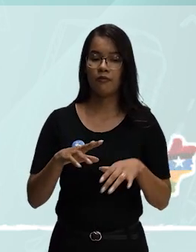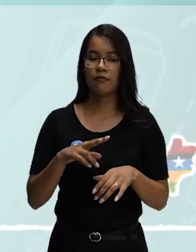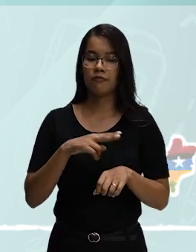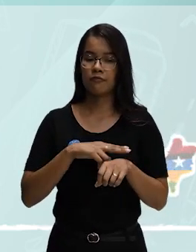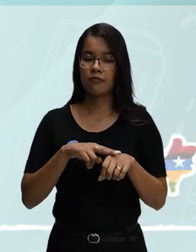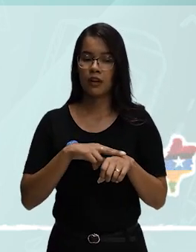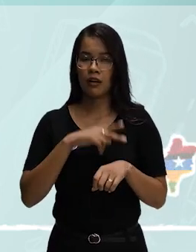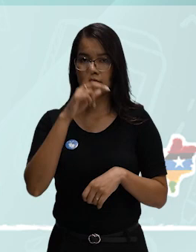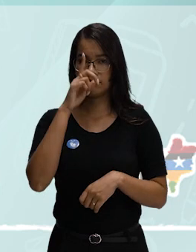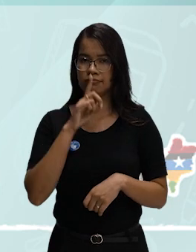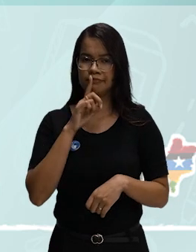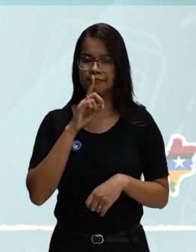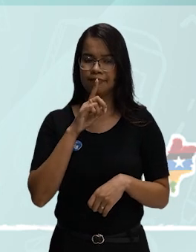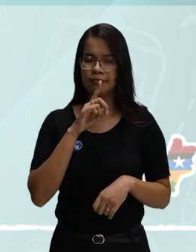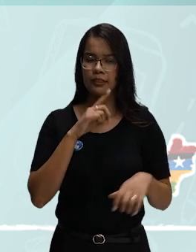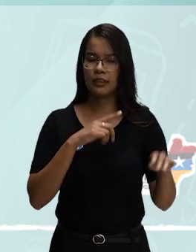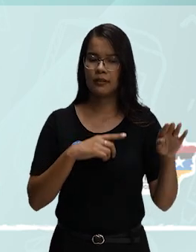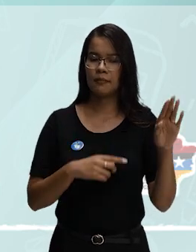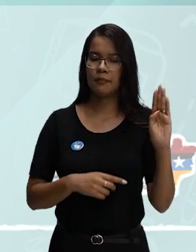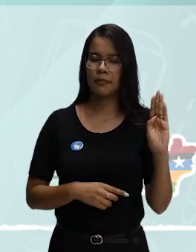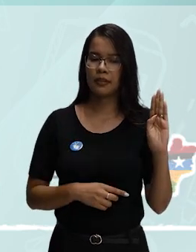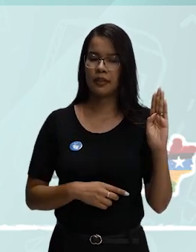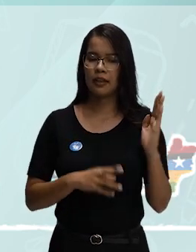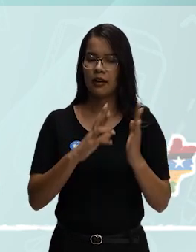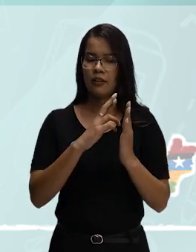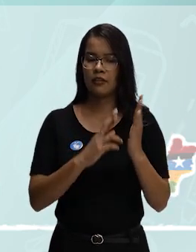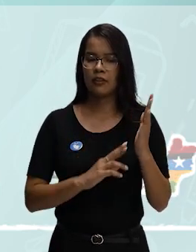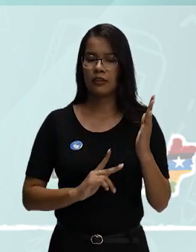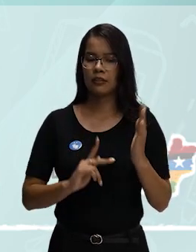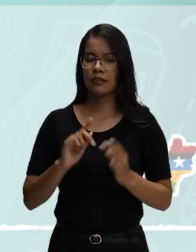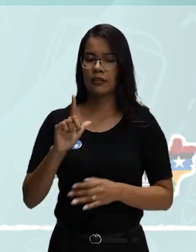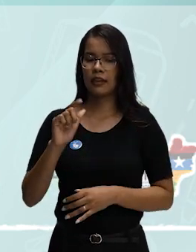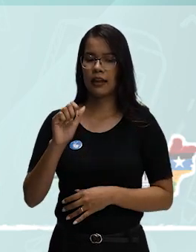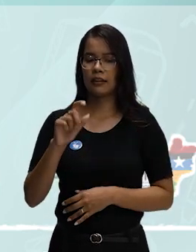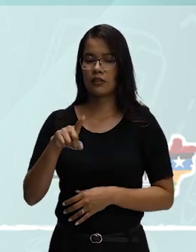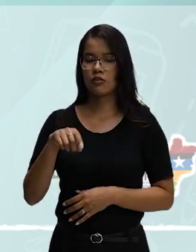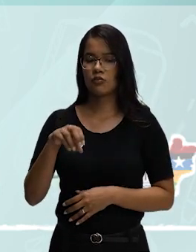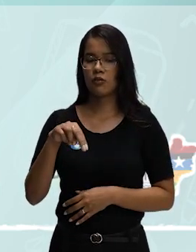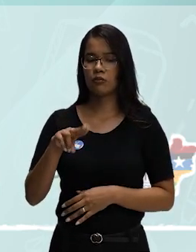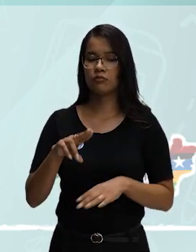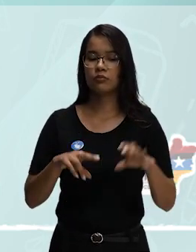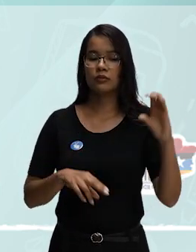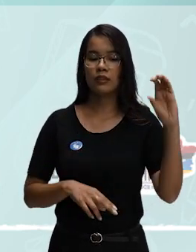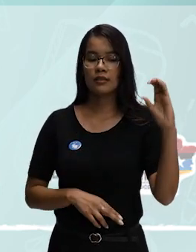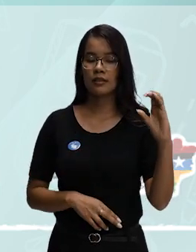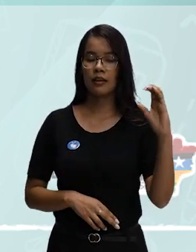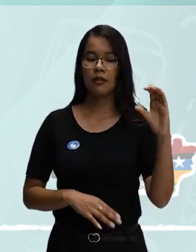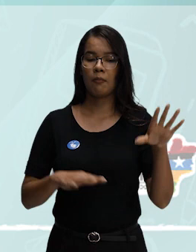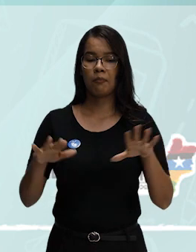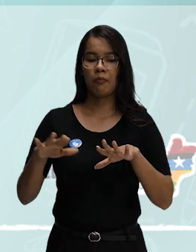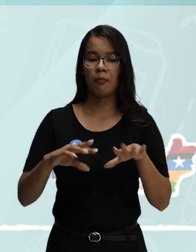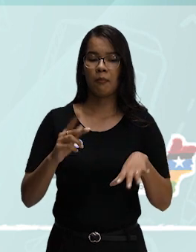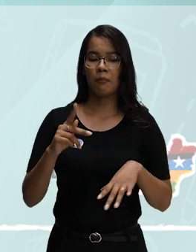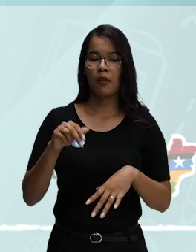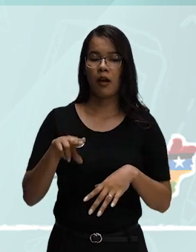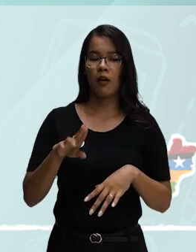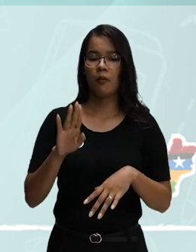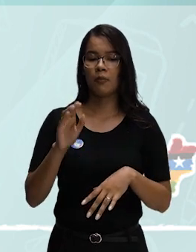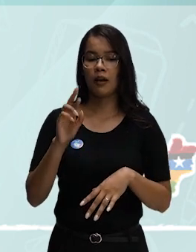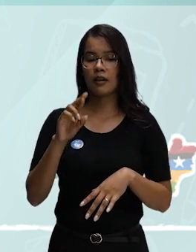Verde-Amarelo. Letra B, a revista Claxon. Letra C, o Movimento